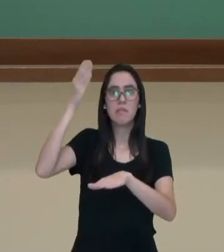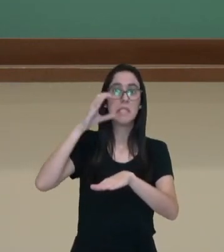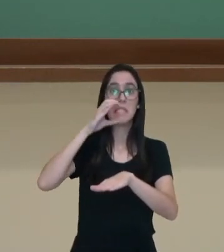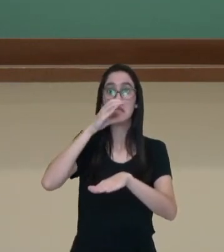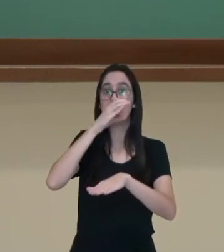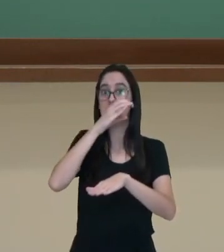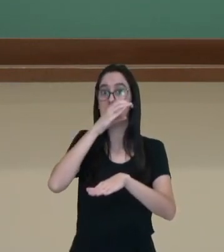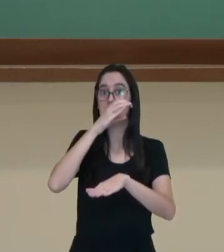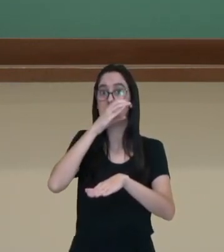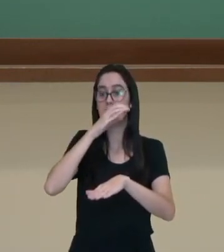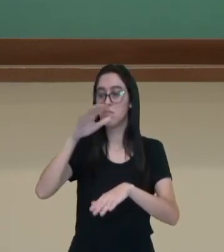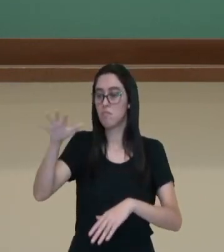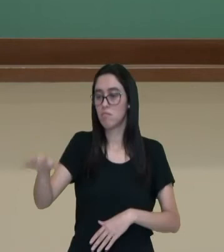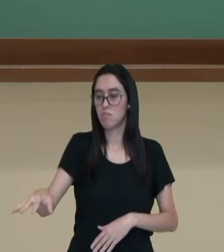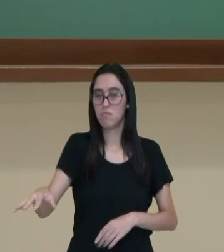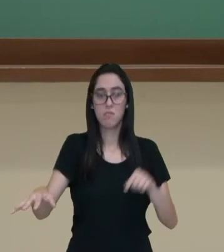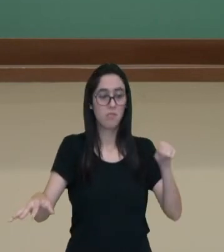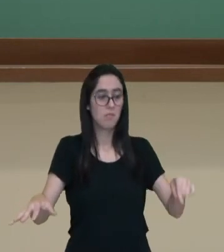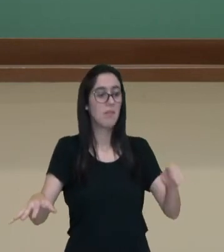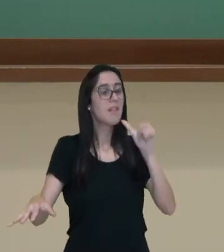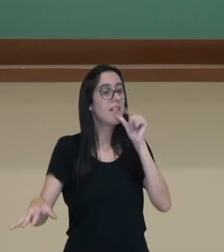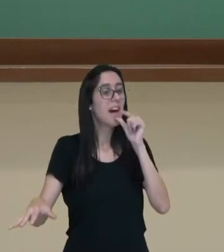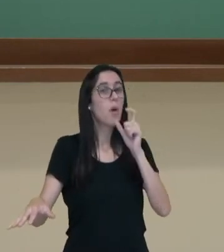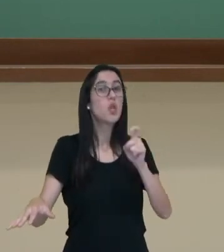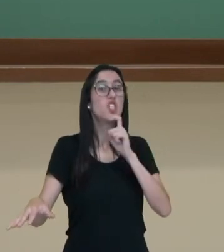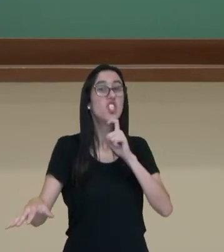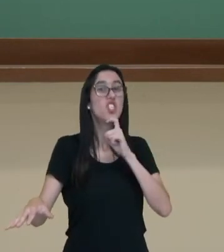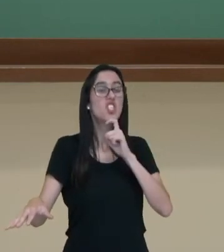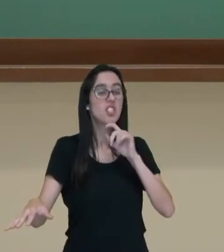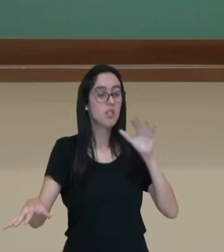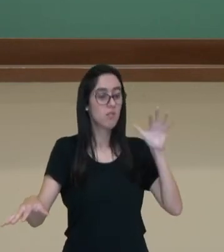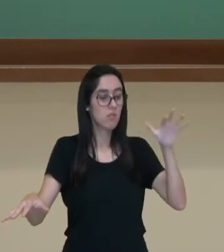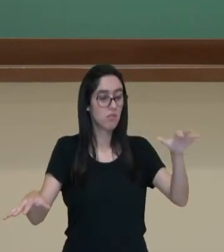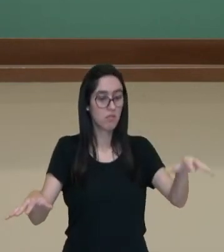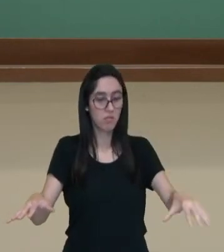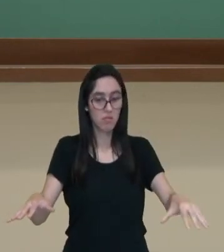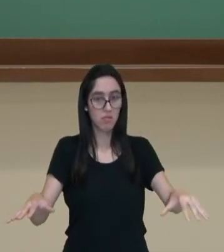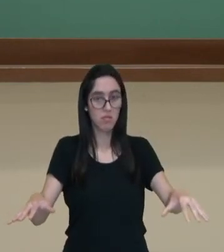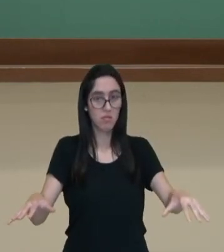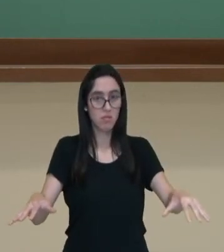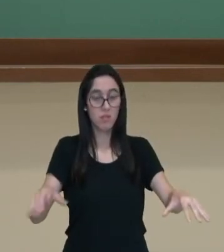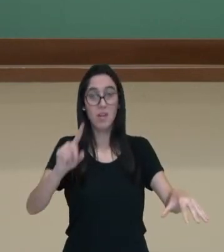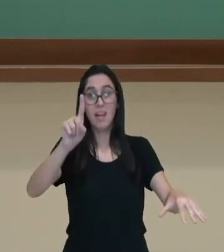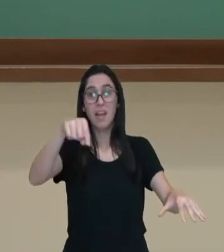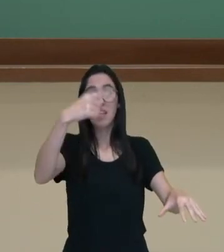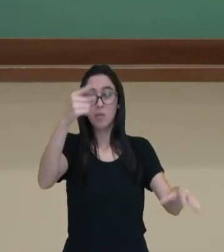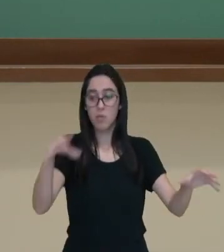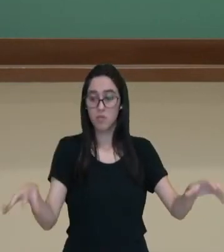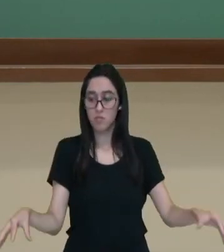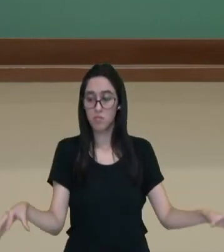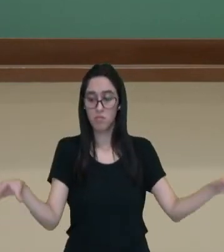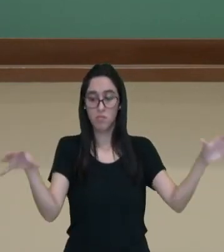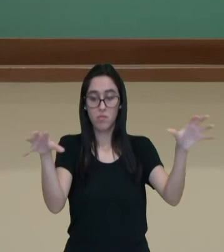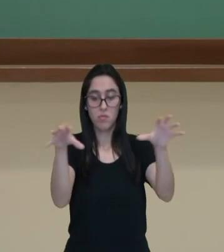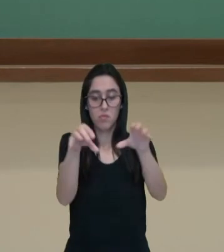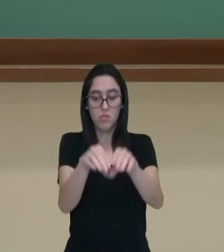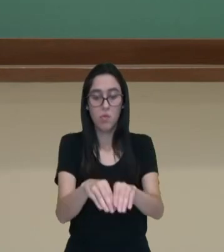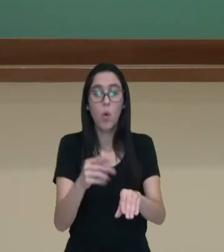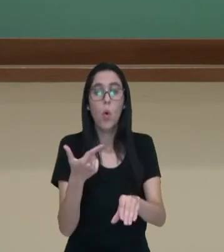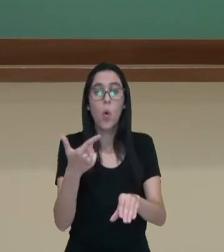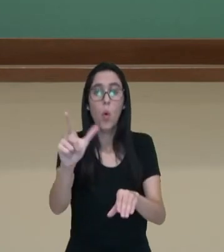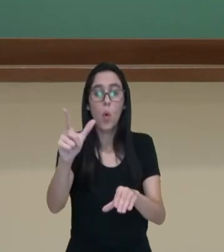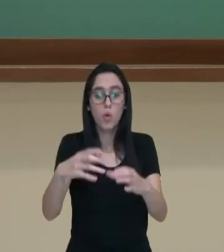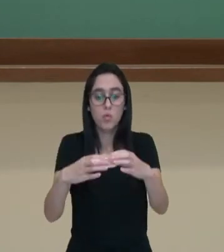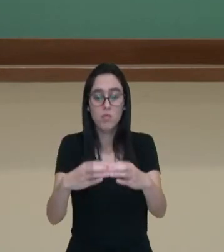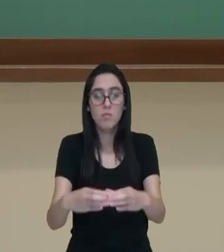e a outra mão numa água que tem gelo, e depois se eu colocar as minhas mãos num terceiro balde, a minha mão